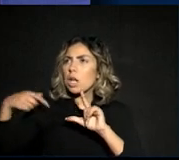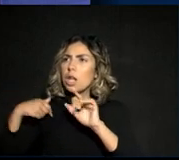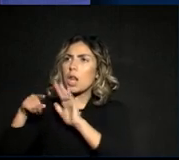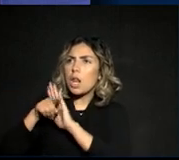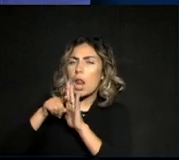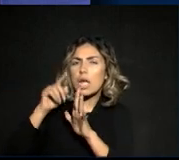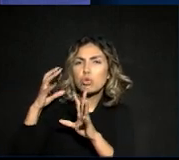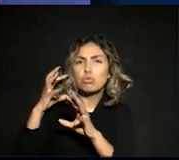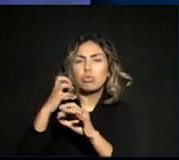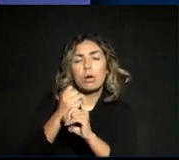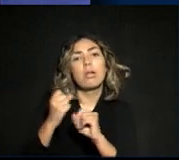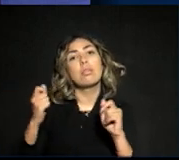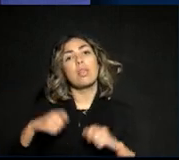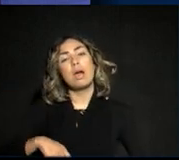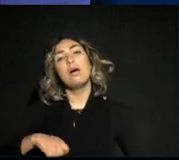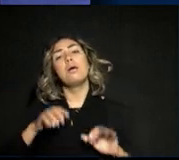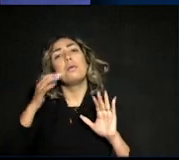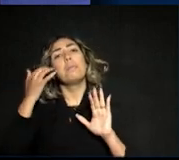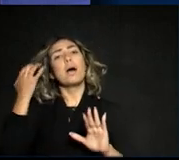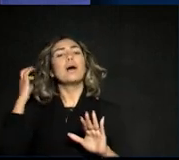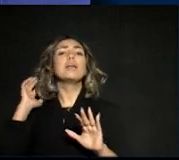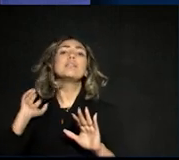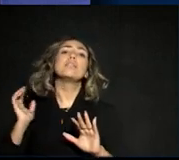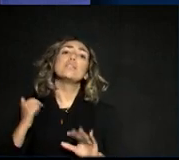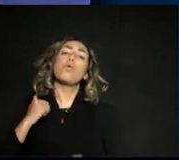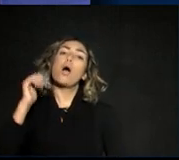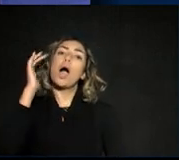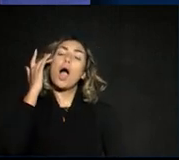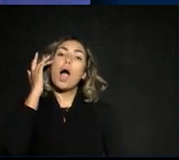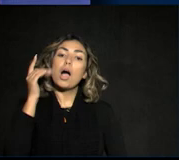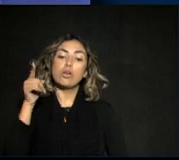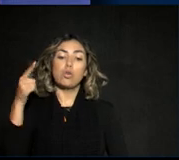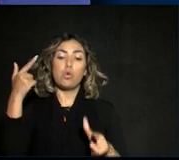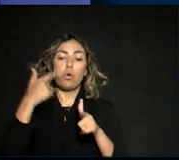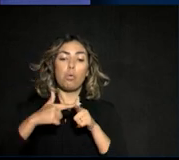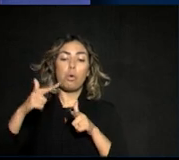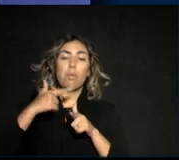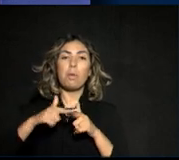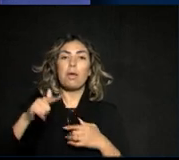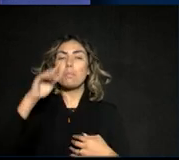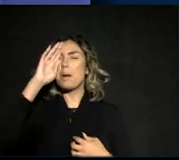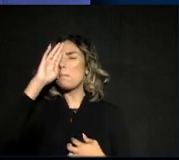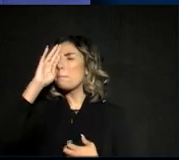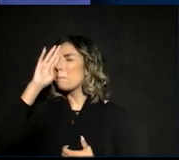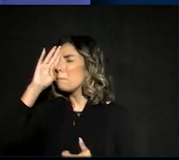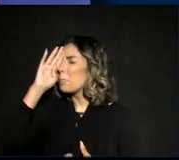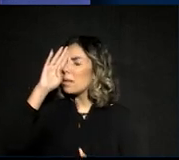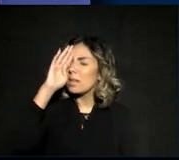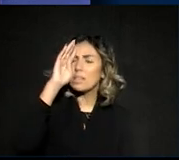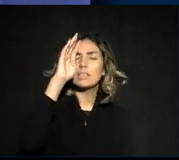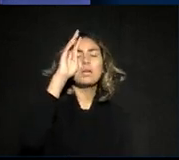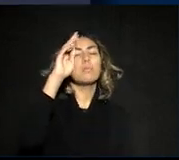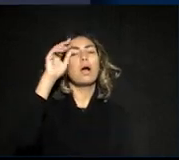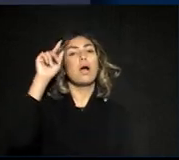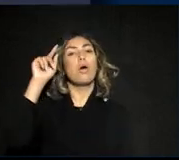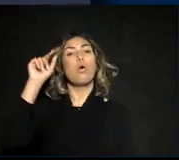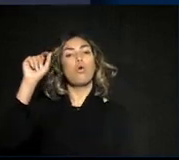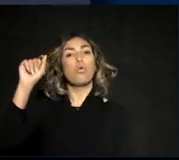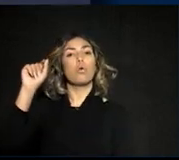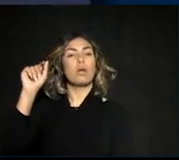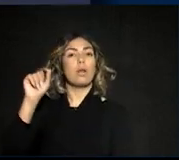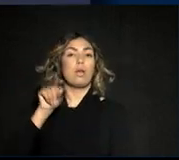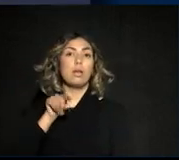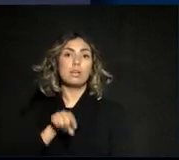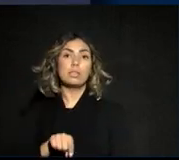bem complicada, mas eu acho que o problema está tão concentrado no tempo entre esses dois